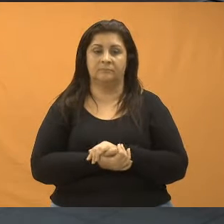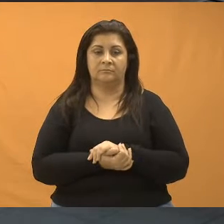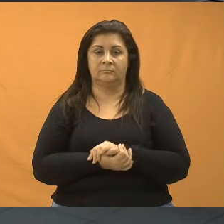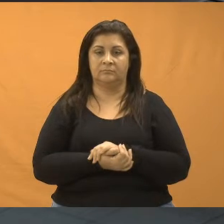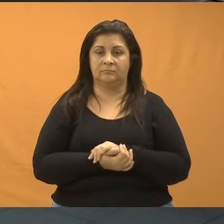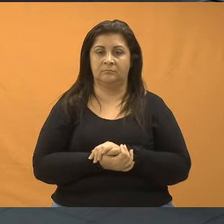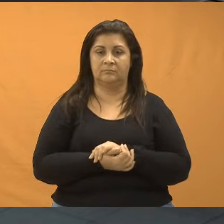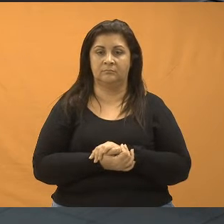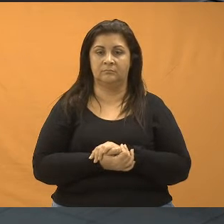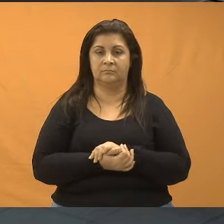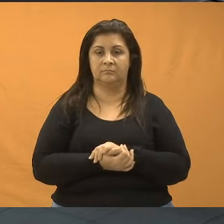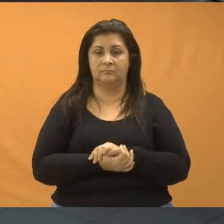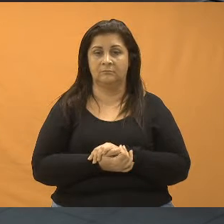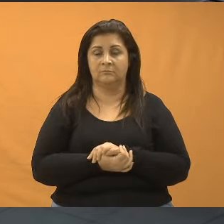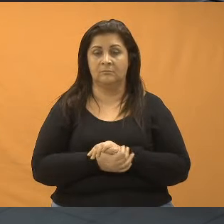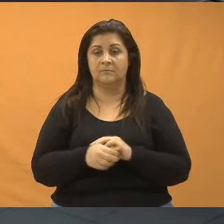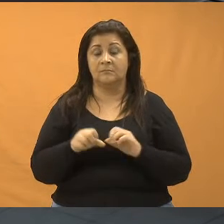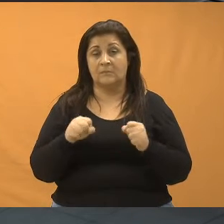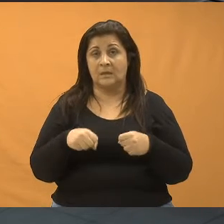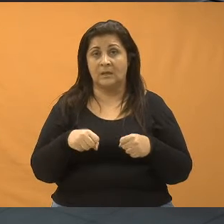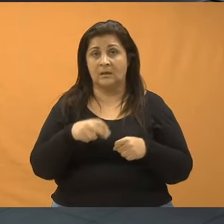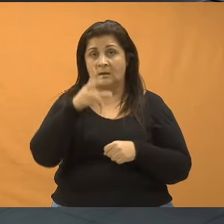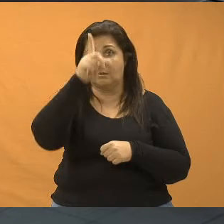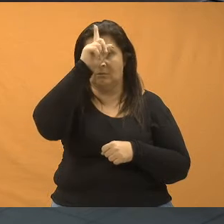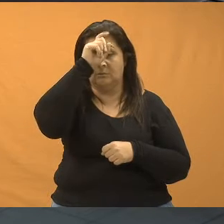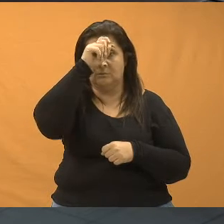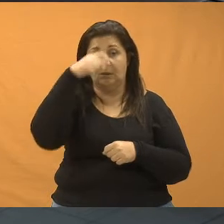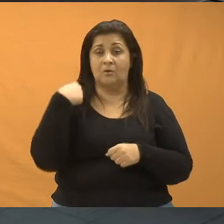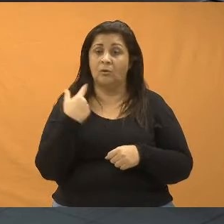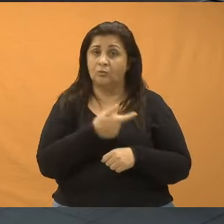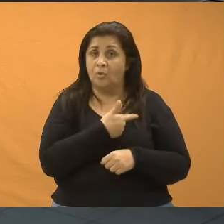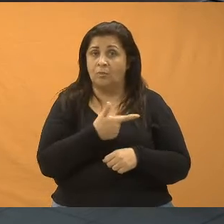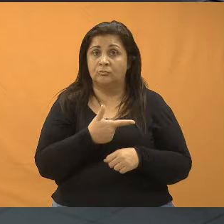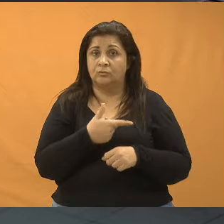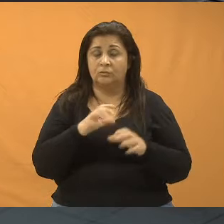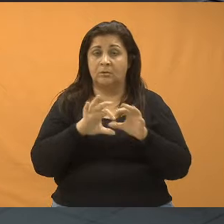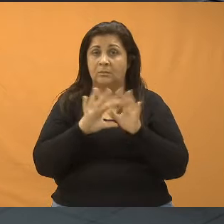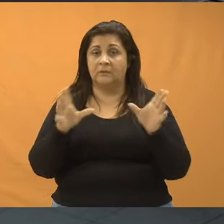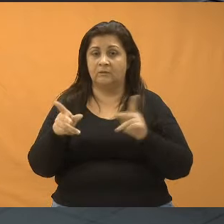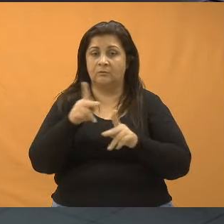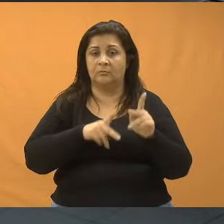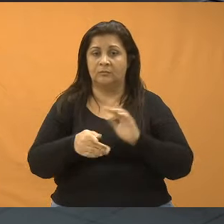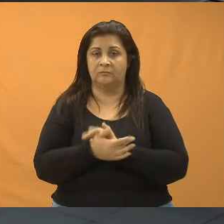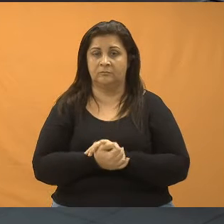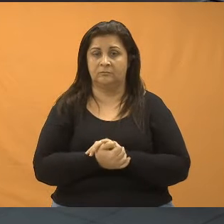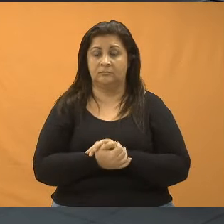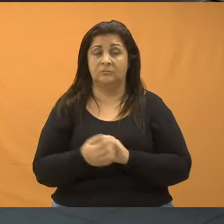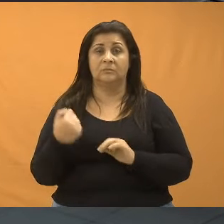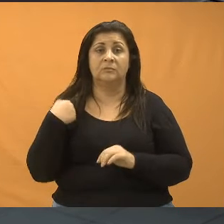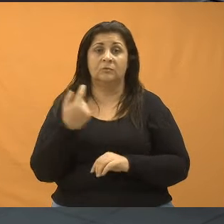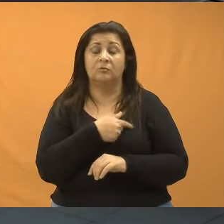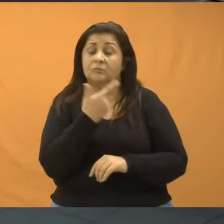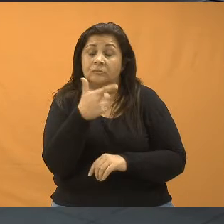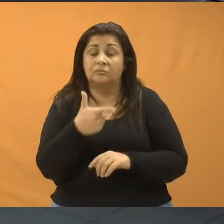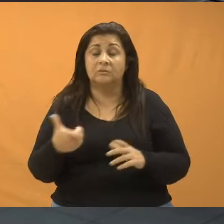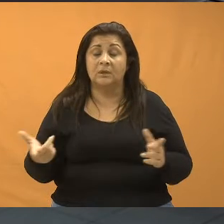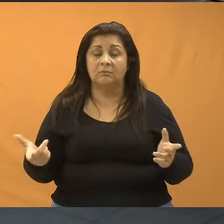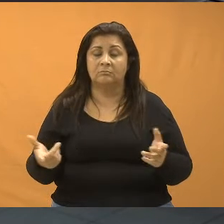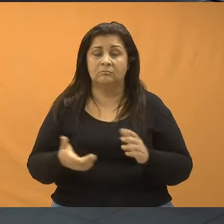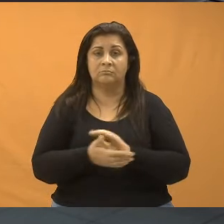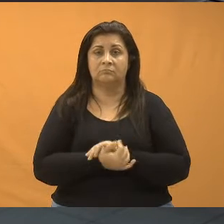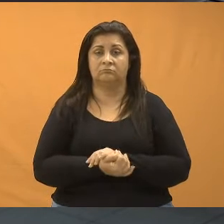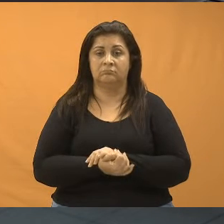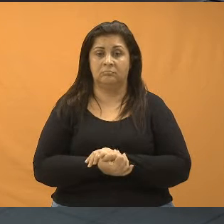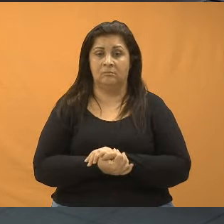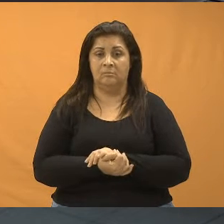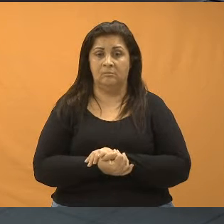Casa é o nosso hospital público. Exatamente. Agora, o município não construiu, né? Nós não construímos um hospital público. Não, né? não.